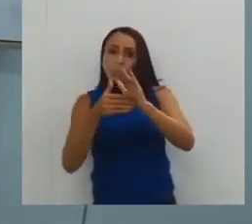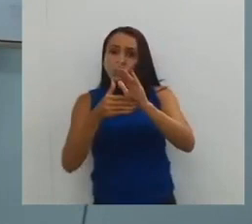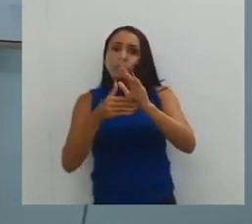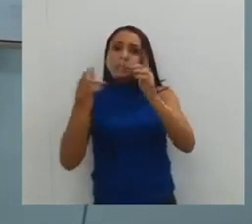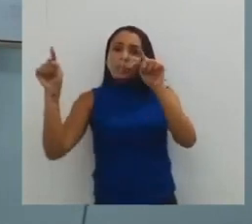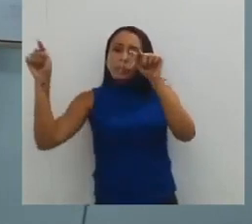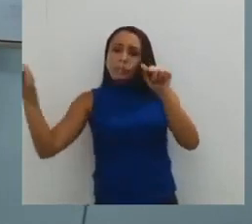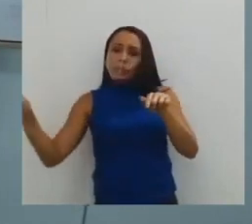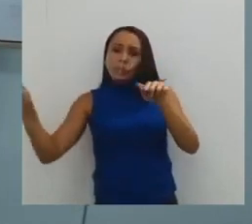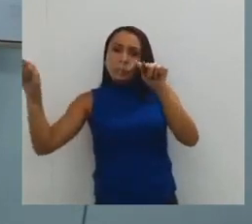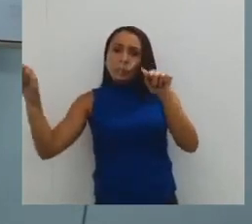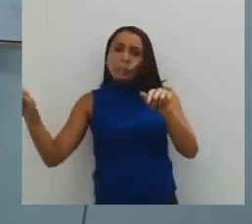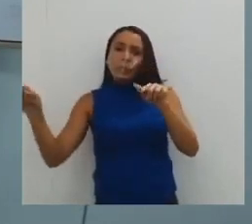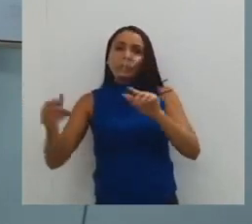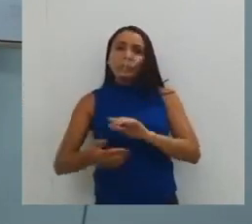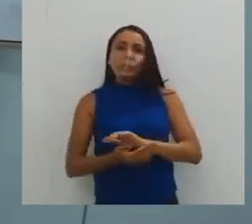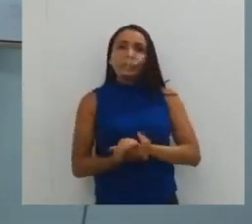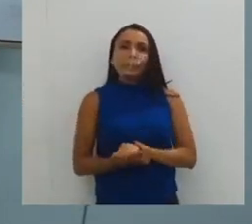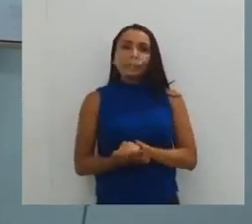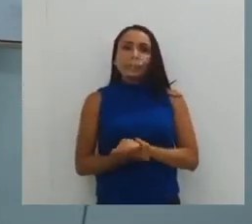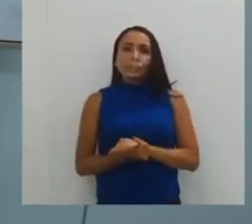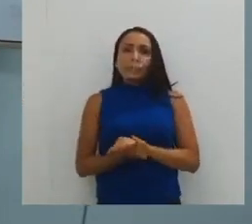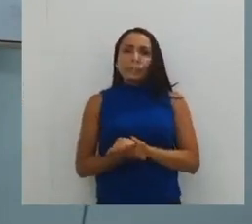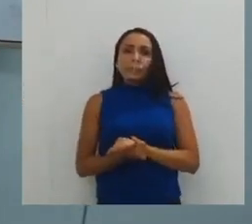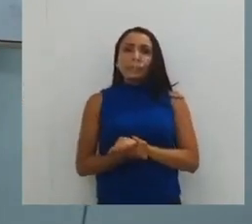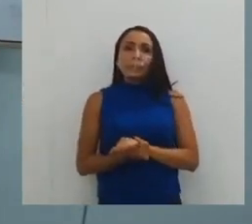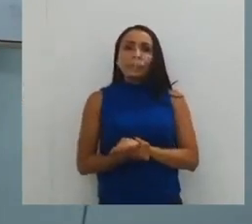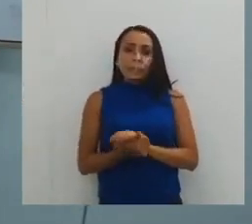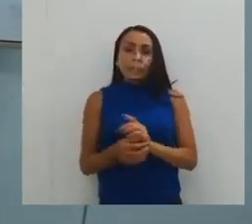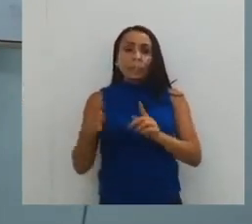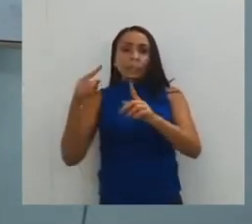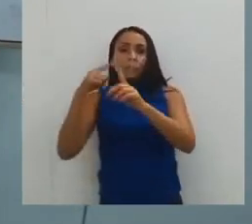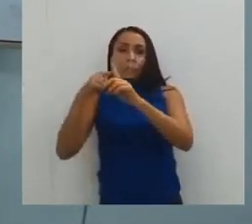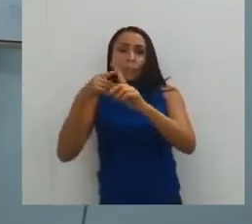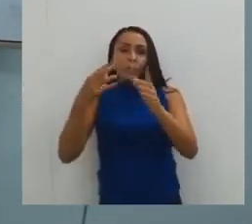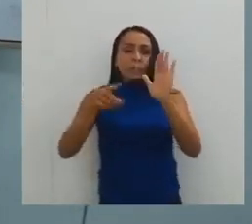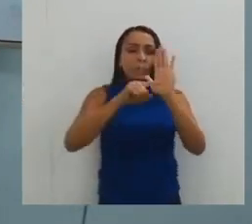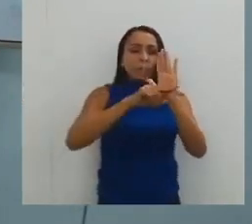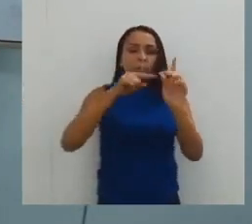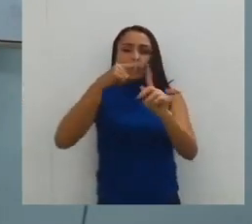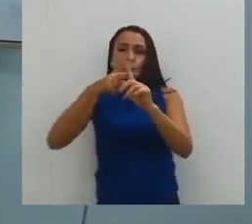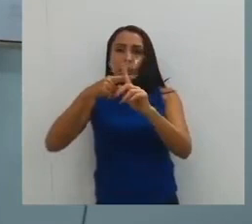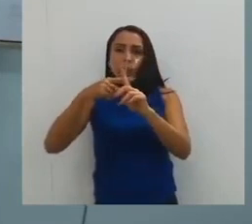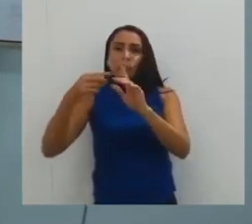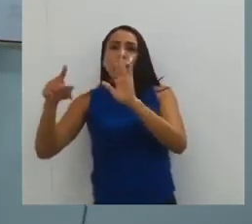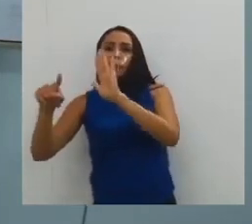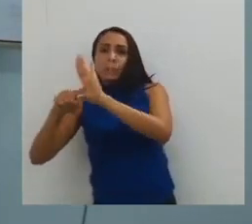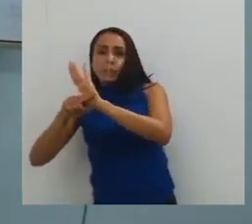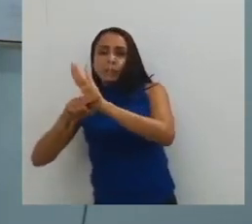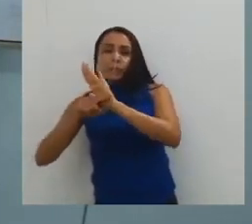mais, passa a ser menos. Se é mais, passa a ser menos. Se é mais, passa a ser menos. Você pergunta por quê?